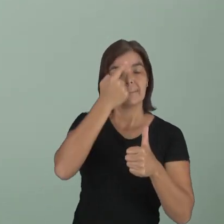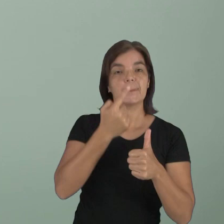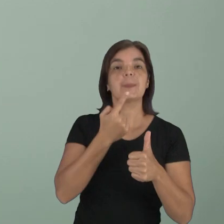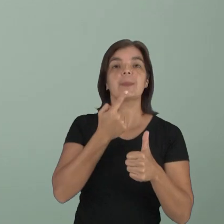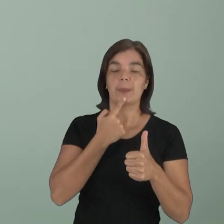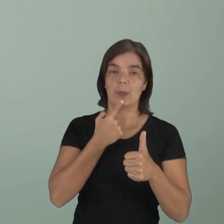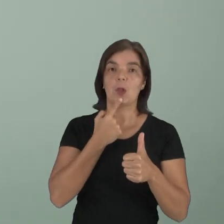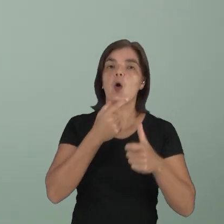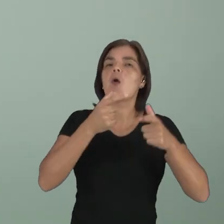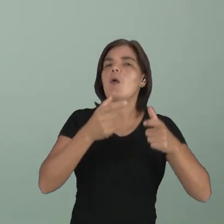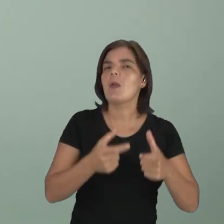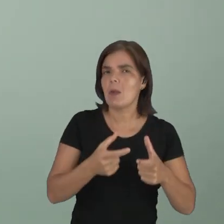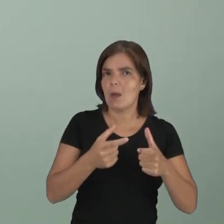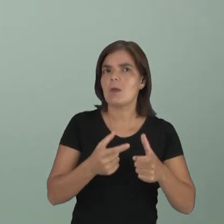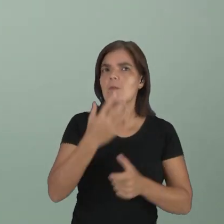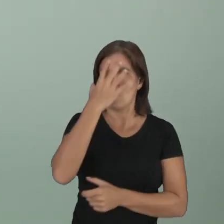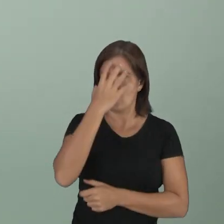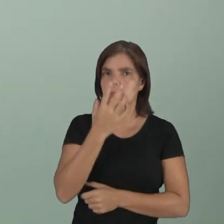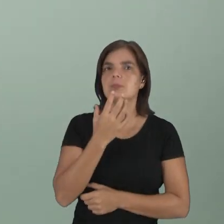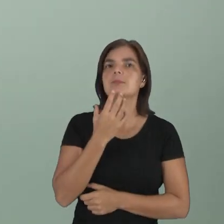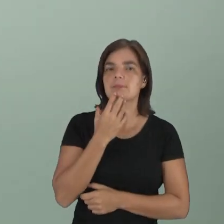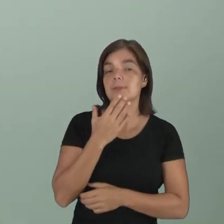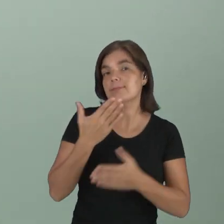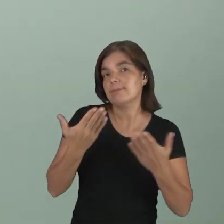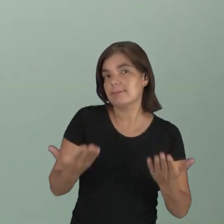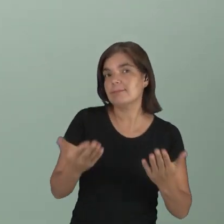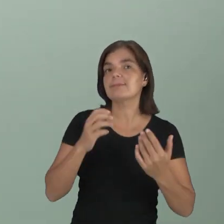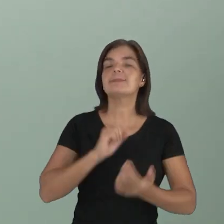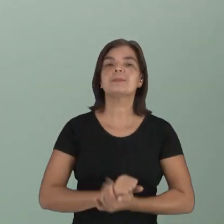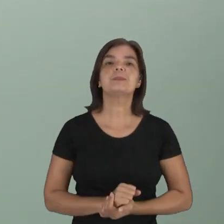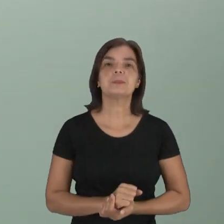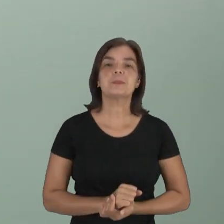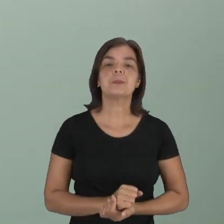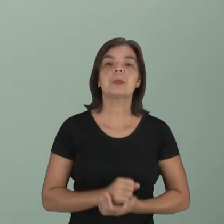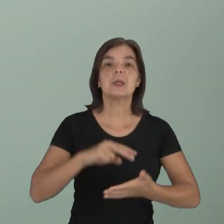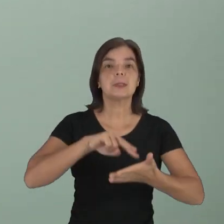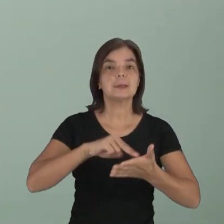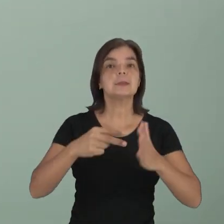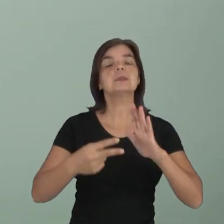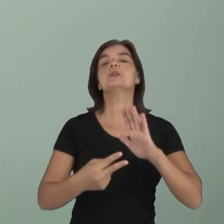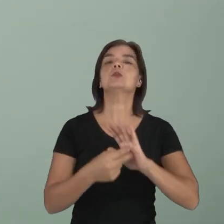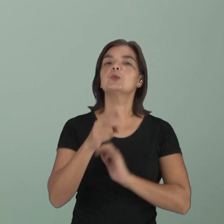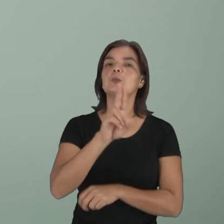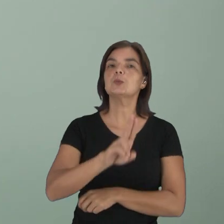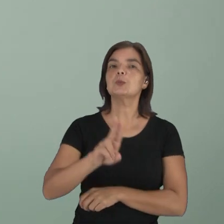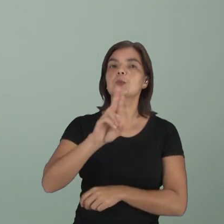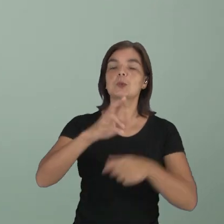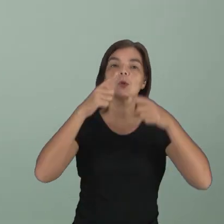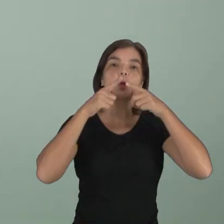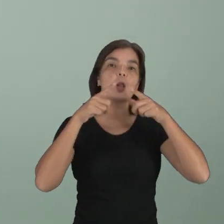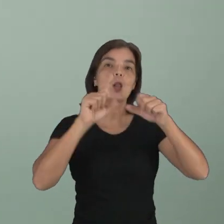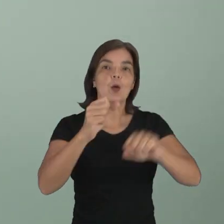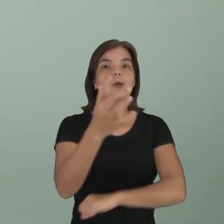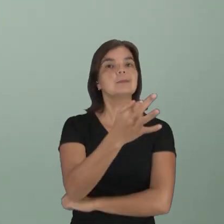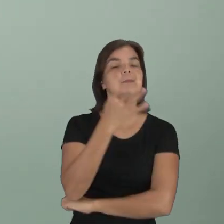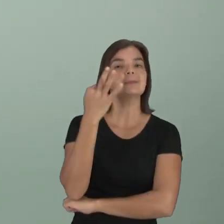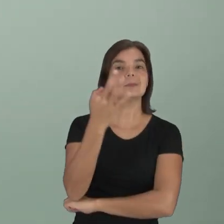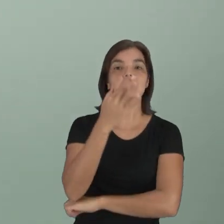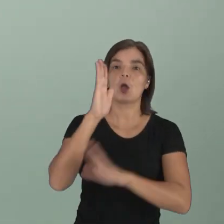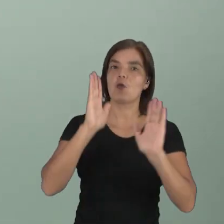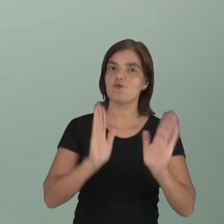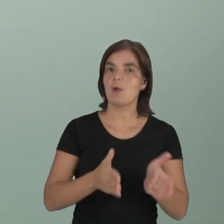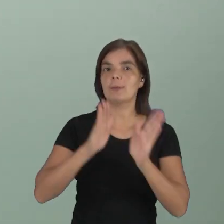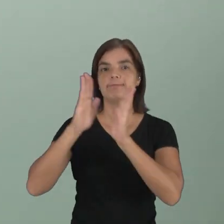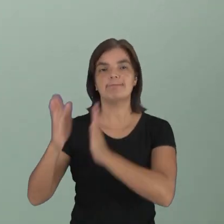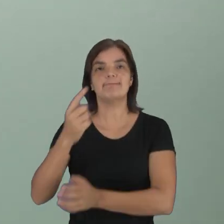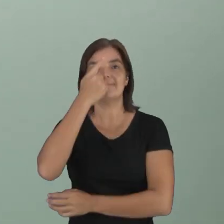imagem, trata-se de um ambiente mais sério, logo, está sendo utilizada a linguagem formal. Já